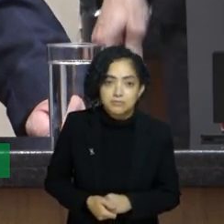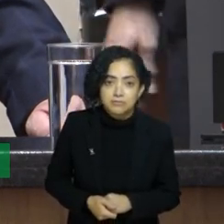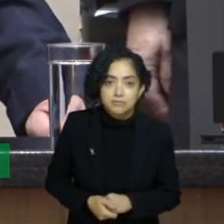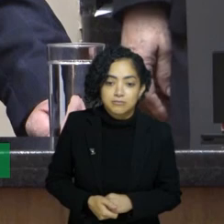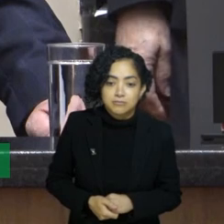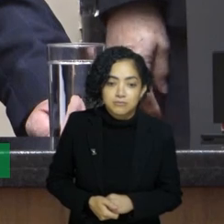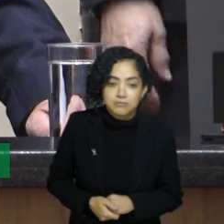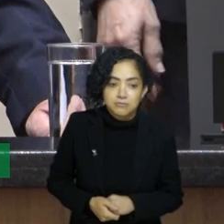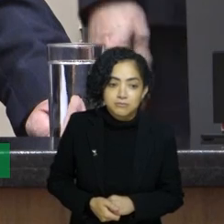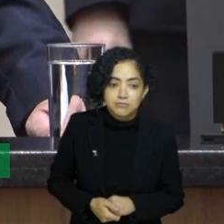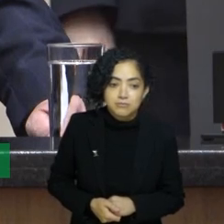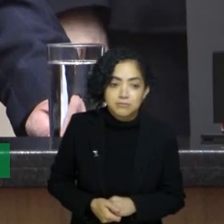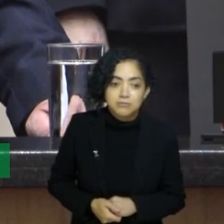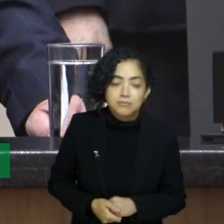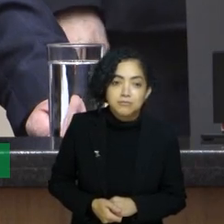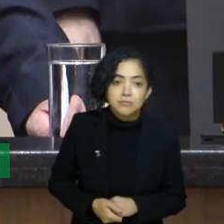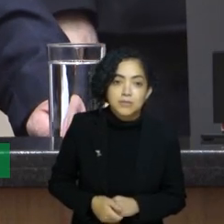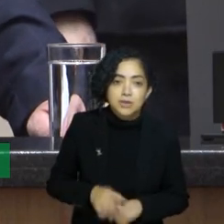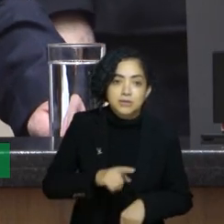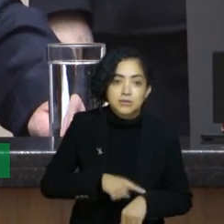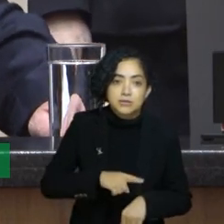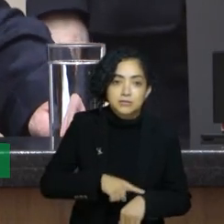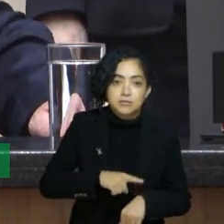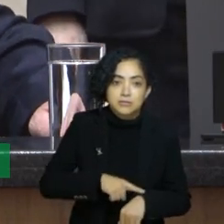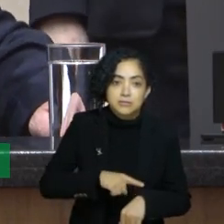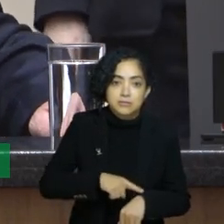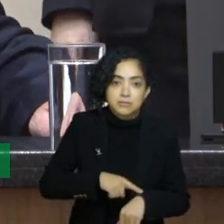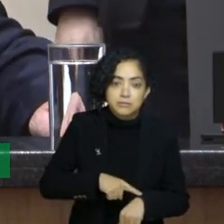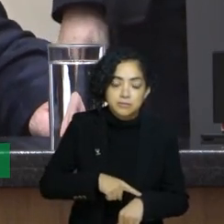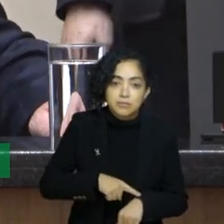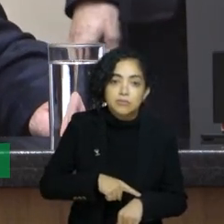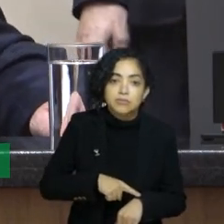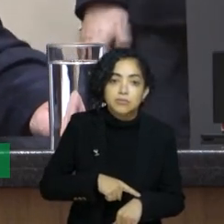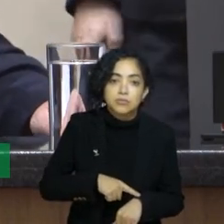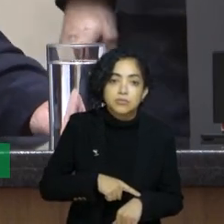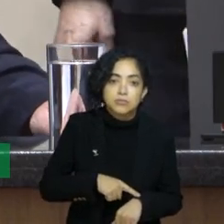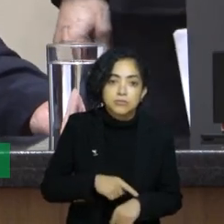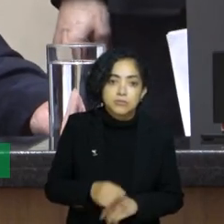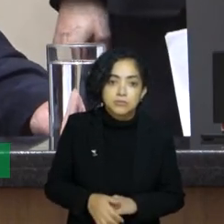palavra, tem o tempo de até 10 minutos.